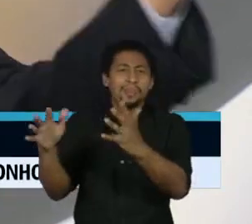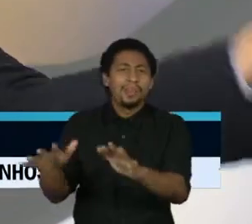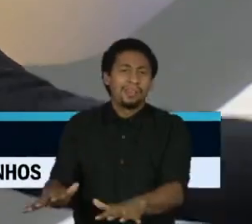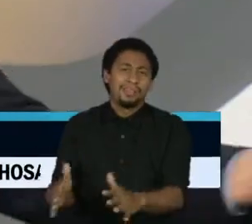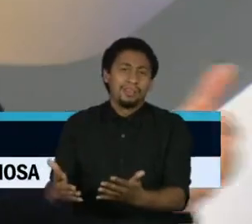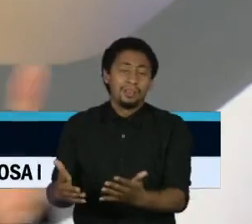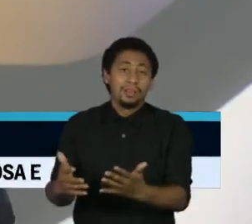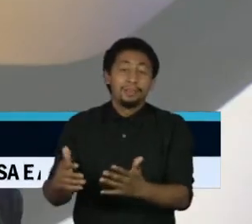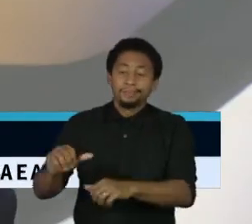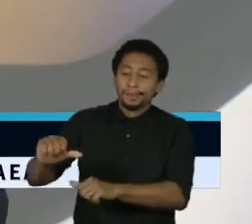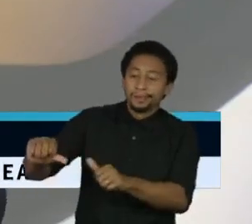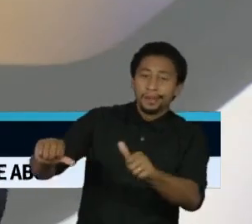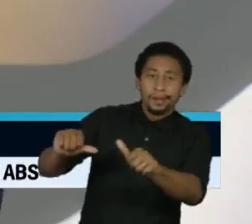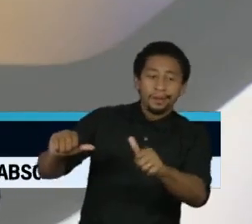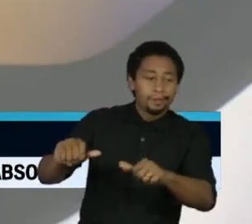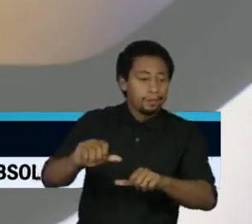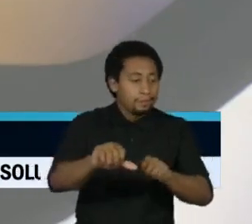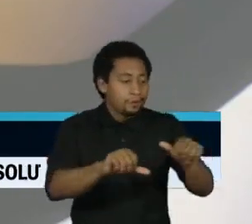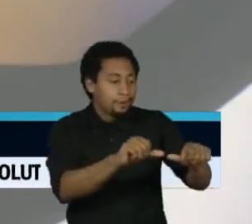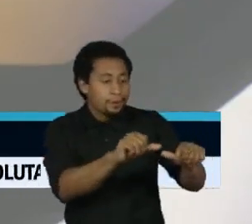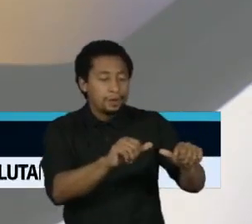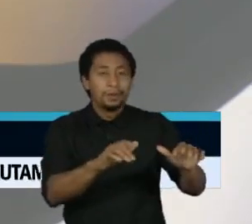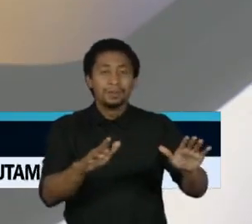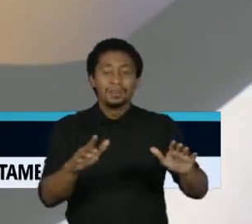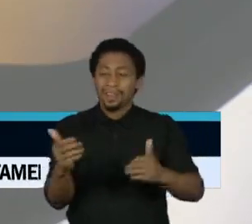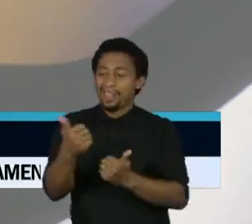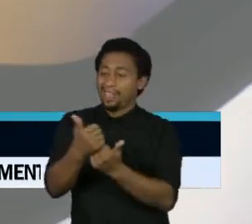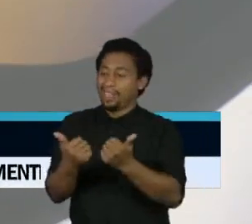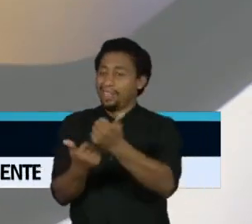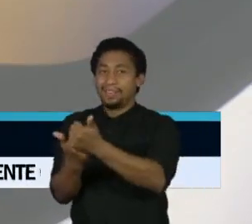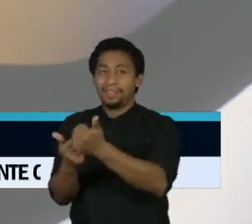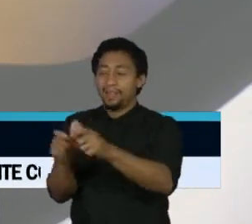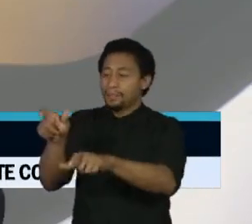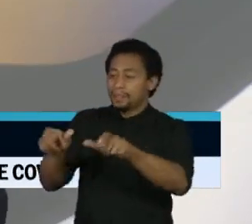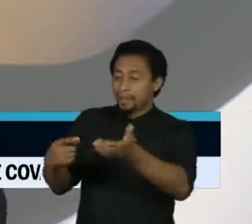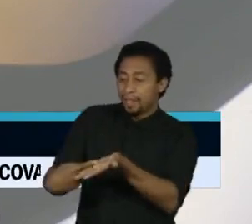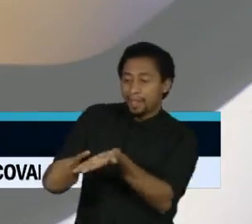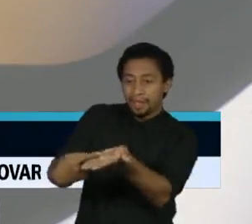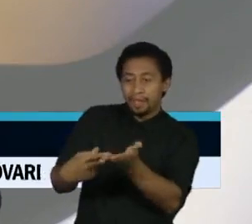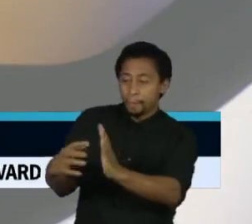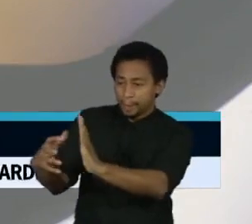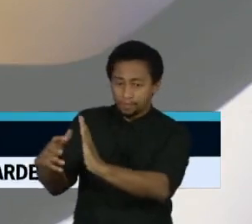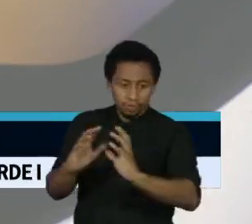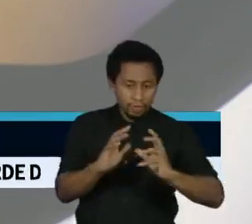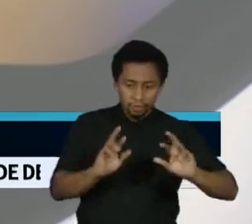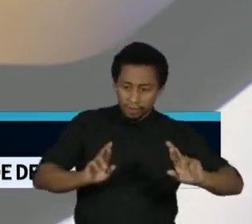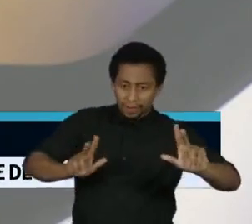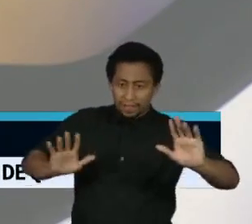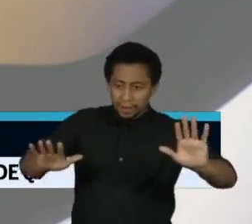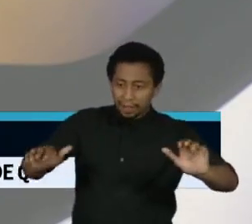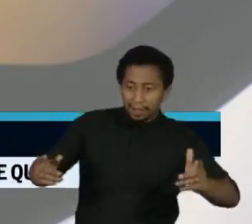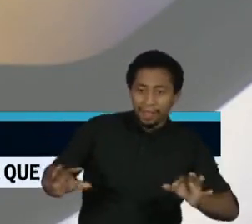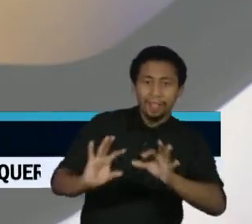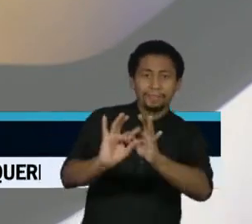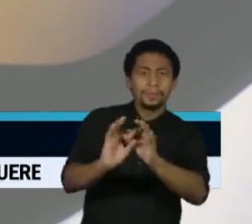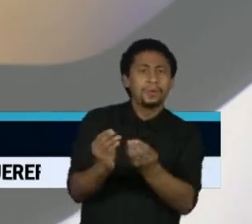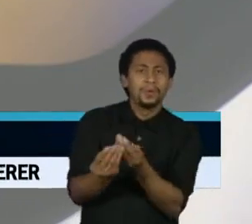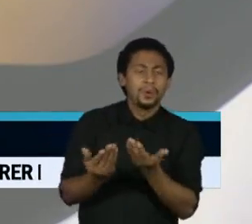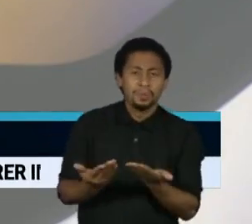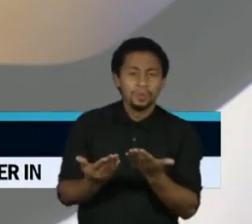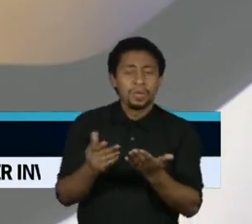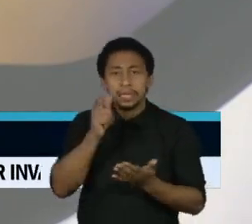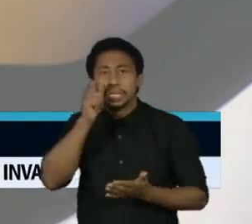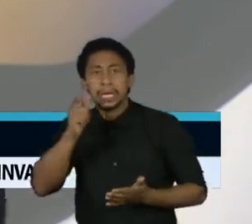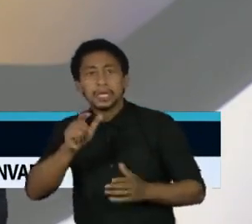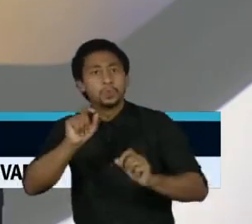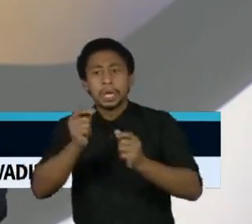candidato de outro partido se unindo você enfraquece em questões ideológicas no fundo você vê que é dinheiro que é tempo de televisão